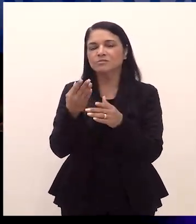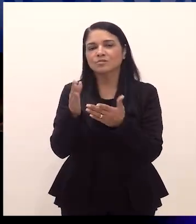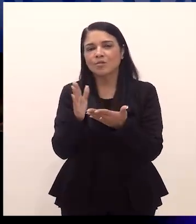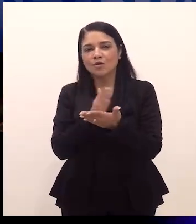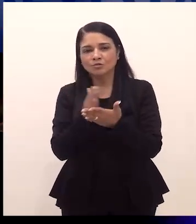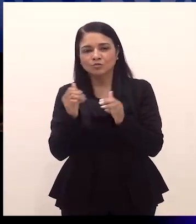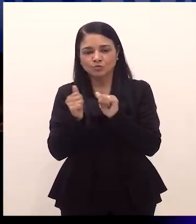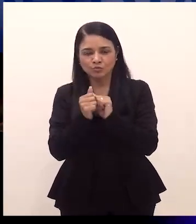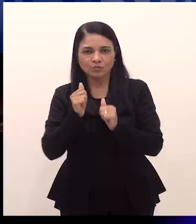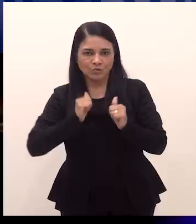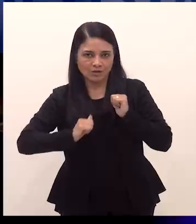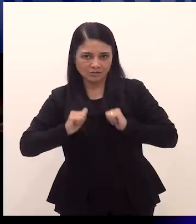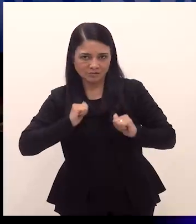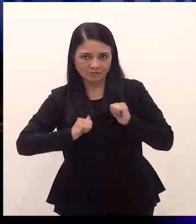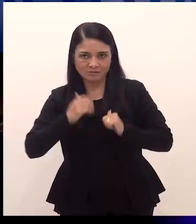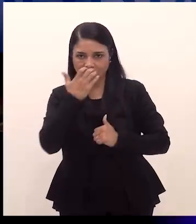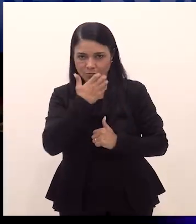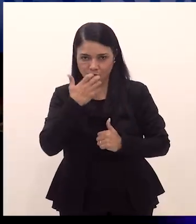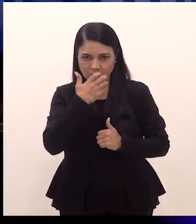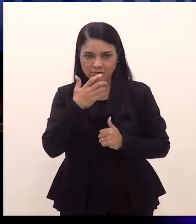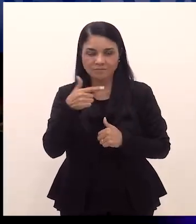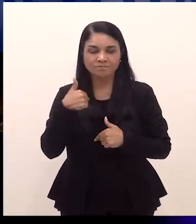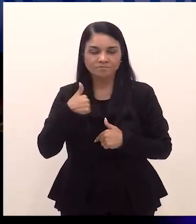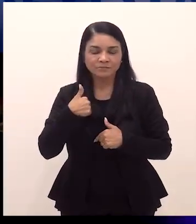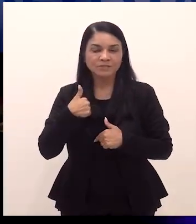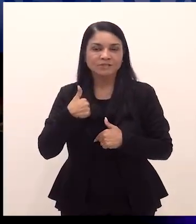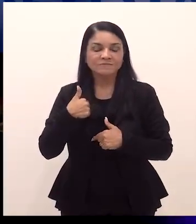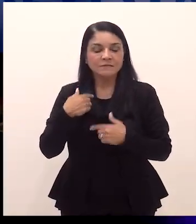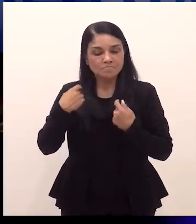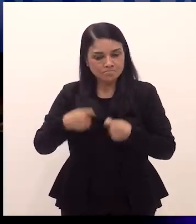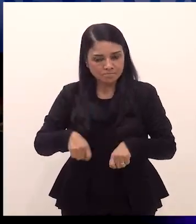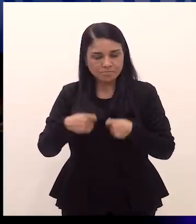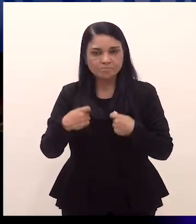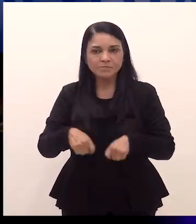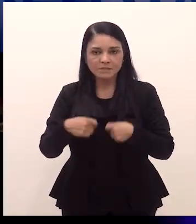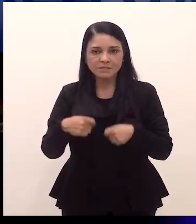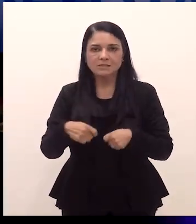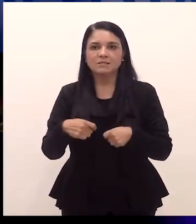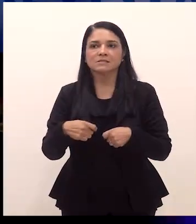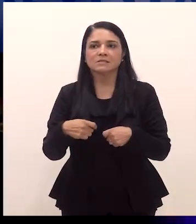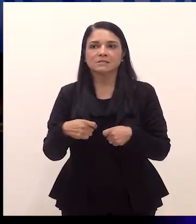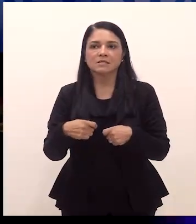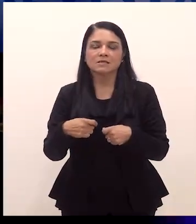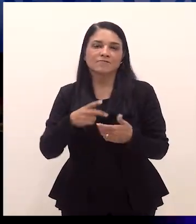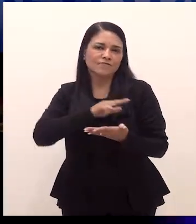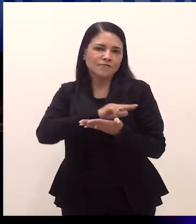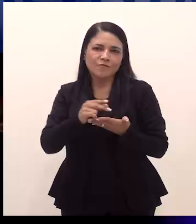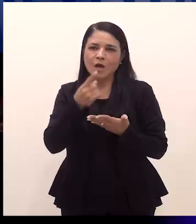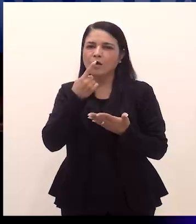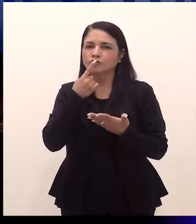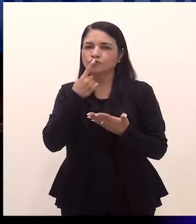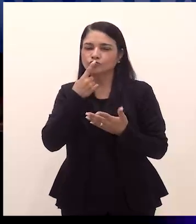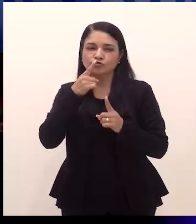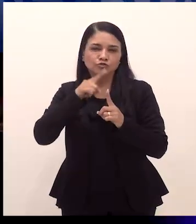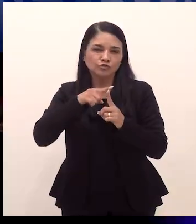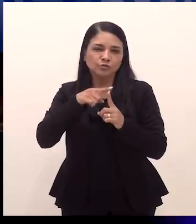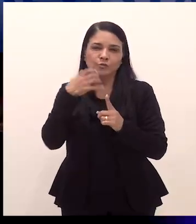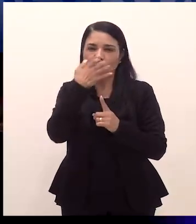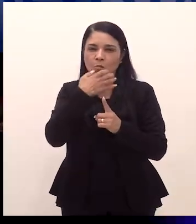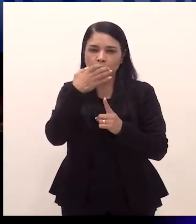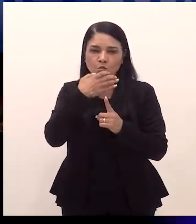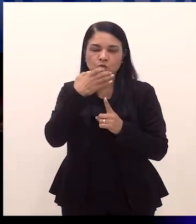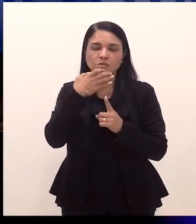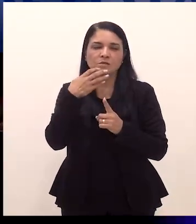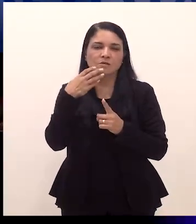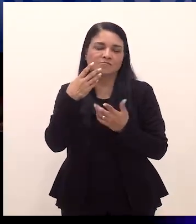produzindo os trabalhos de alguns artistas. Então, acho que para tudo isso, você precisa ser muito eclético, ter uma vivência,